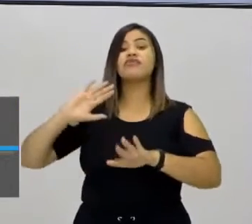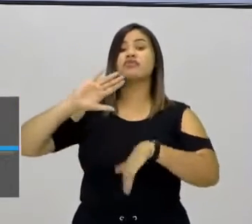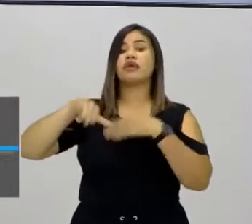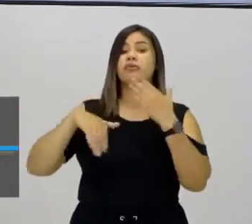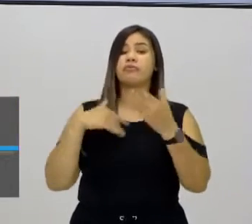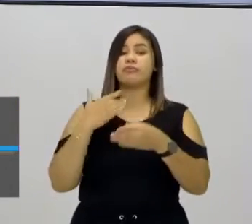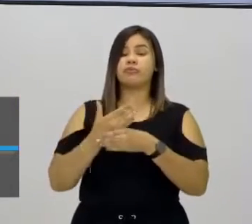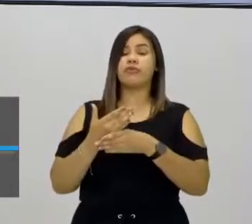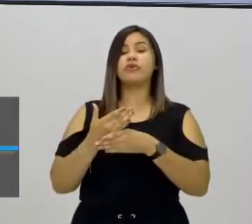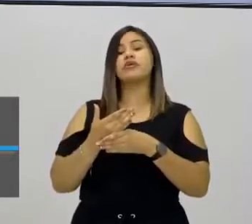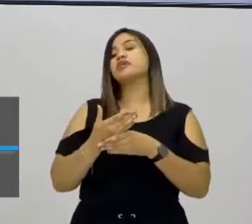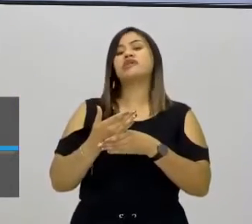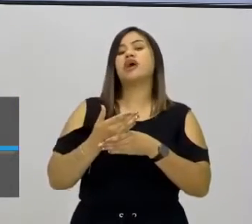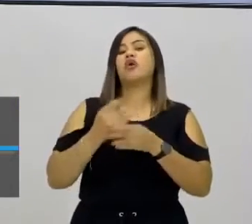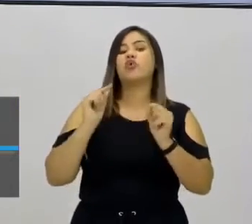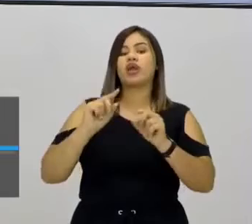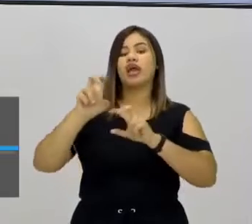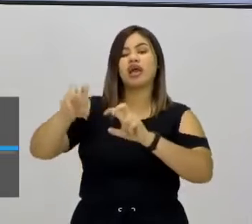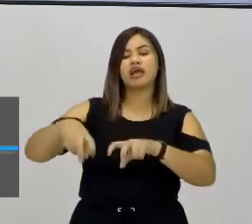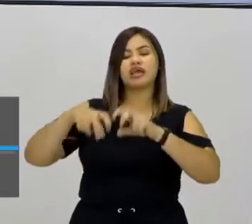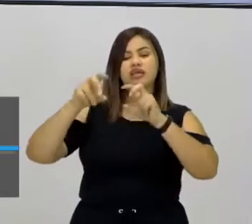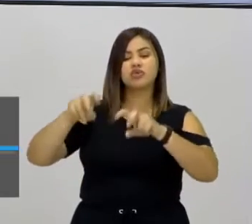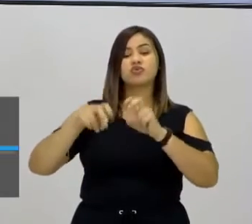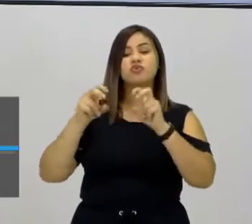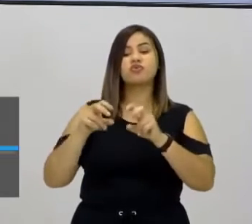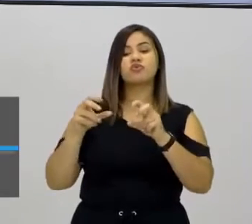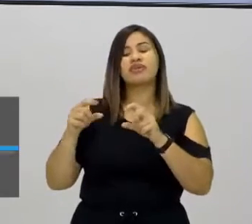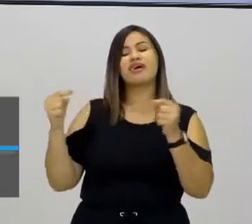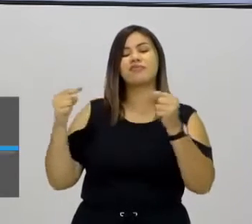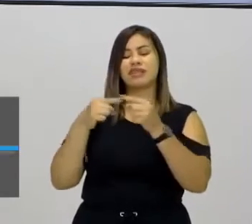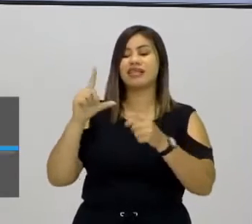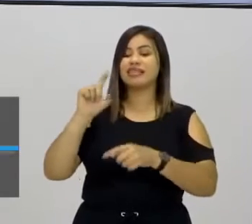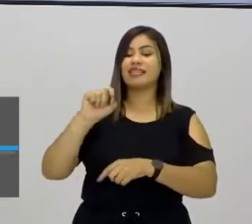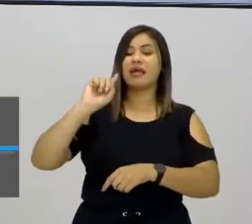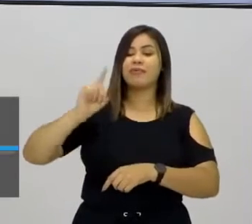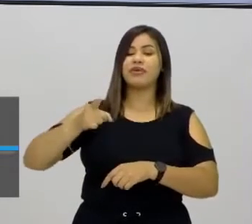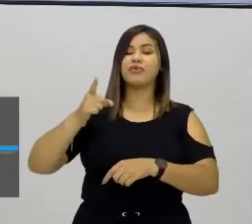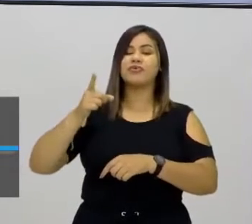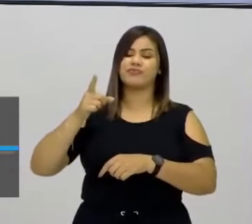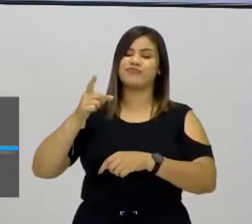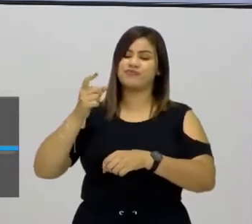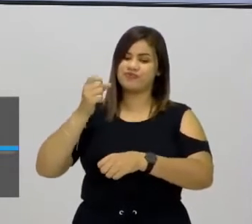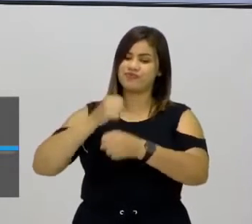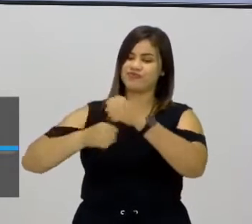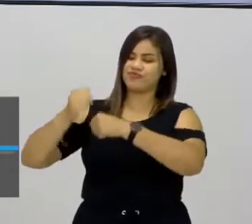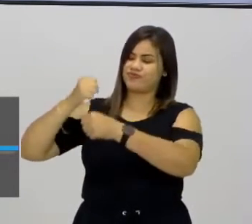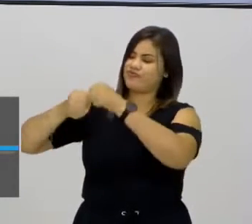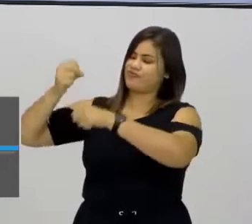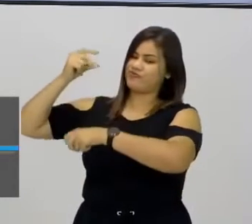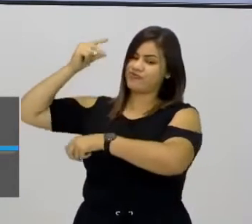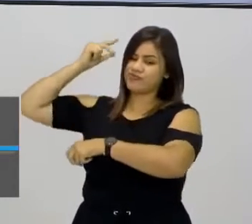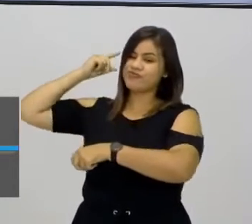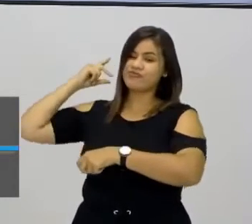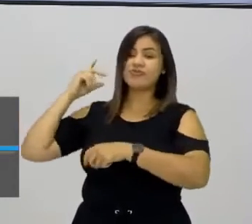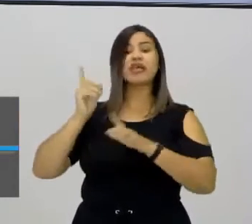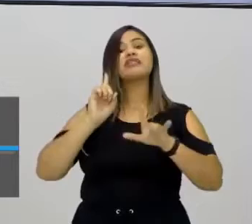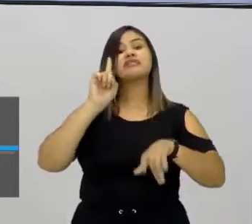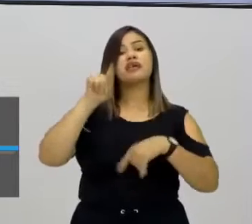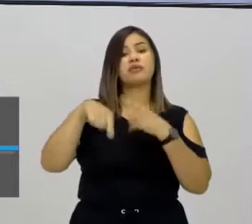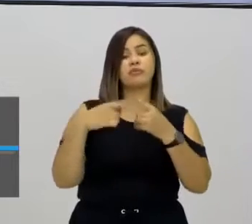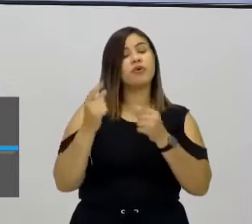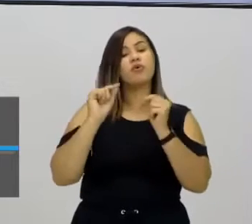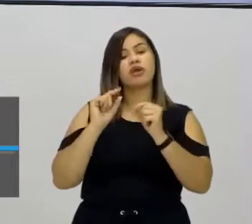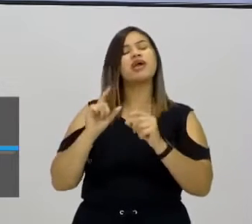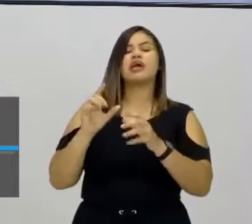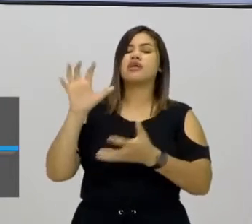10 mil anos atrás, olha esse espaço longínquo de tempo, né? E aí vem a Revolução Industrial em meados aí do